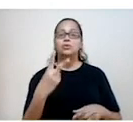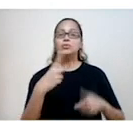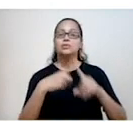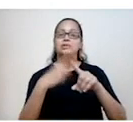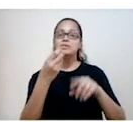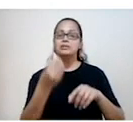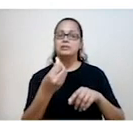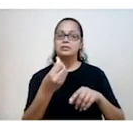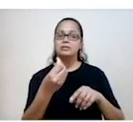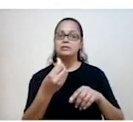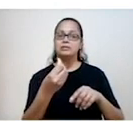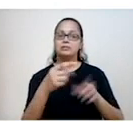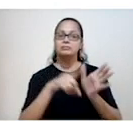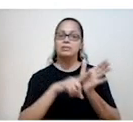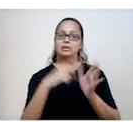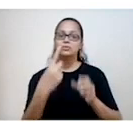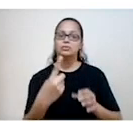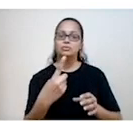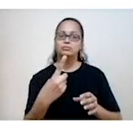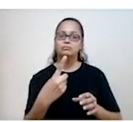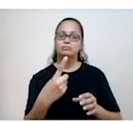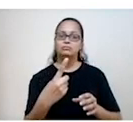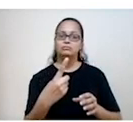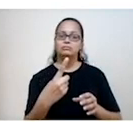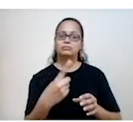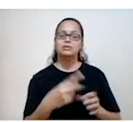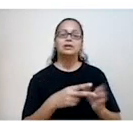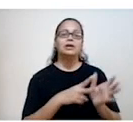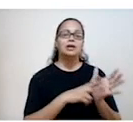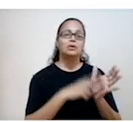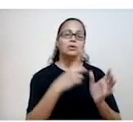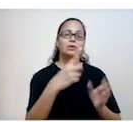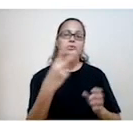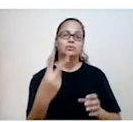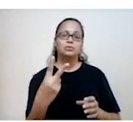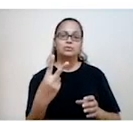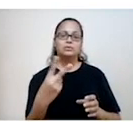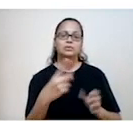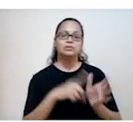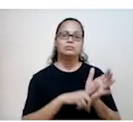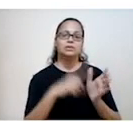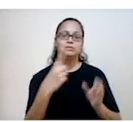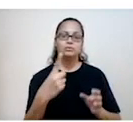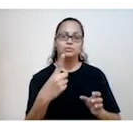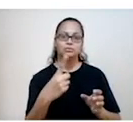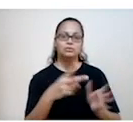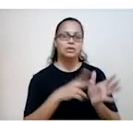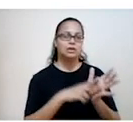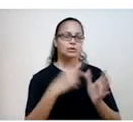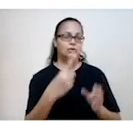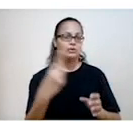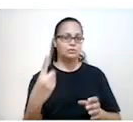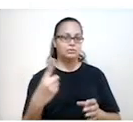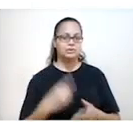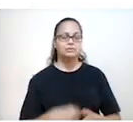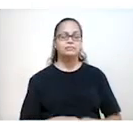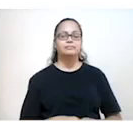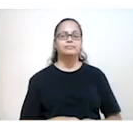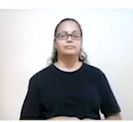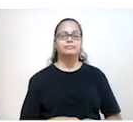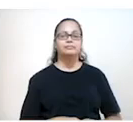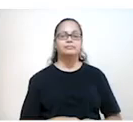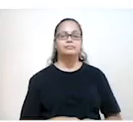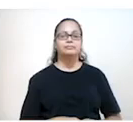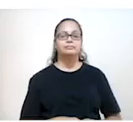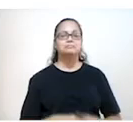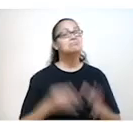6, menos 1. 2 vezes 6, 12. Menos 1, dá 11. Conferiu com 6. Então, vai